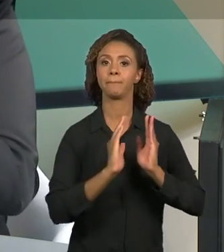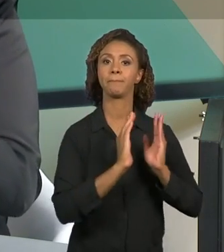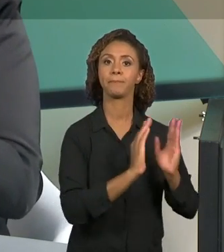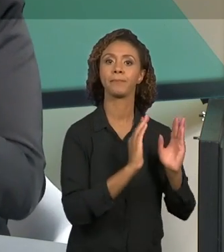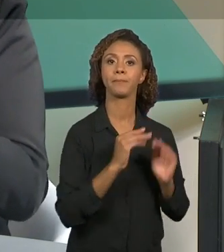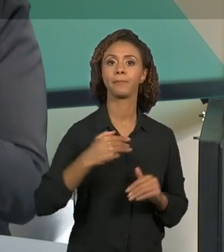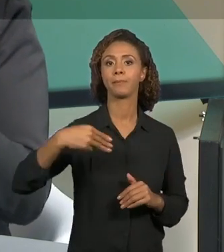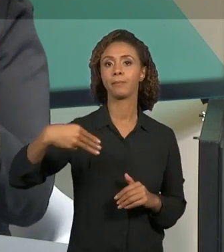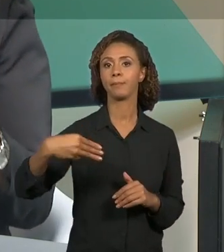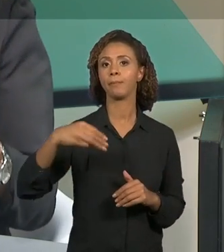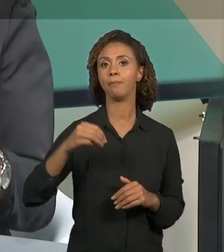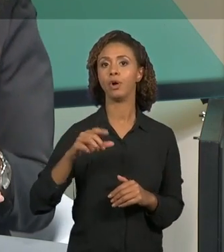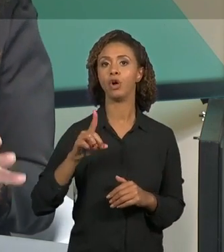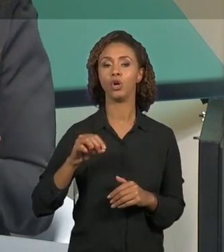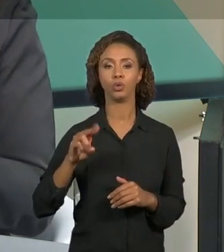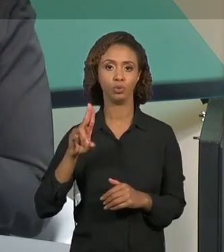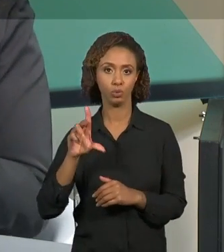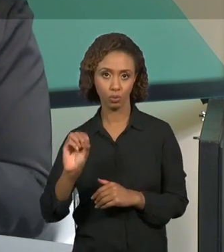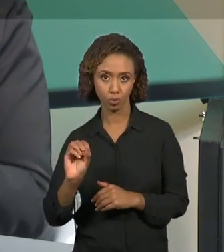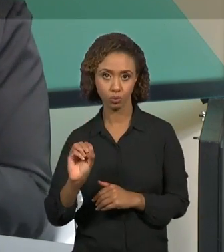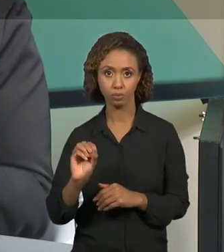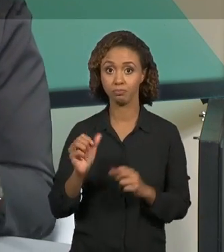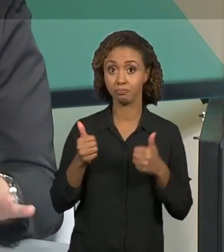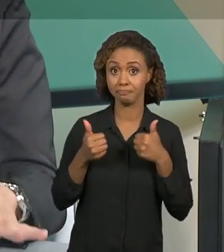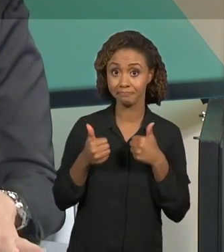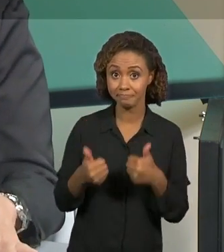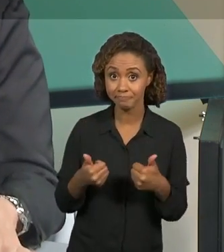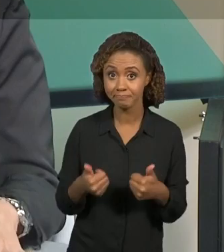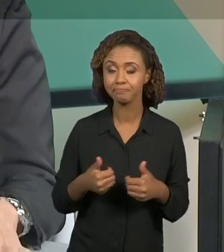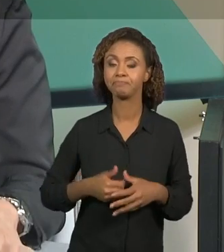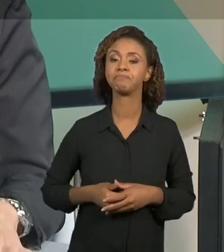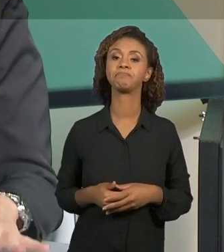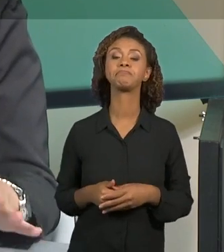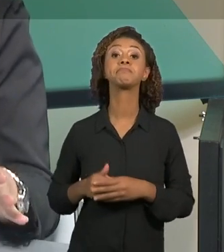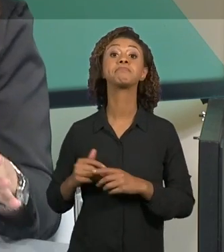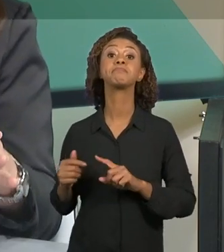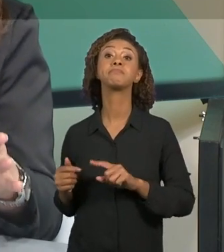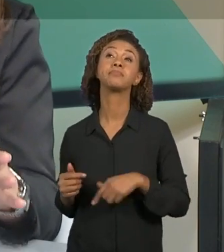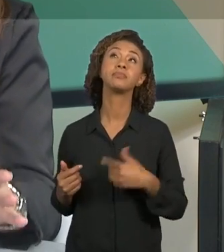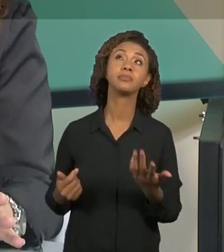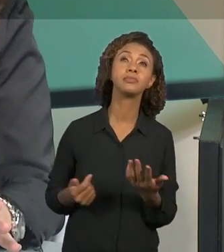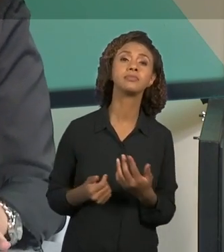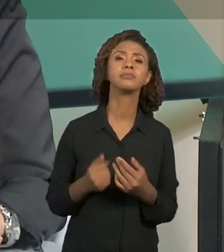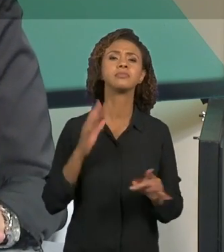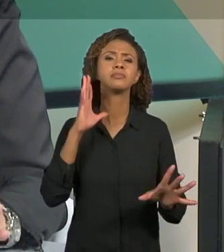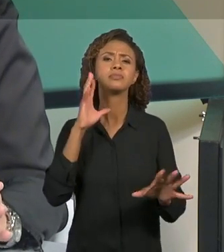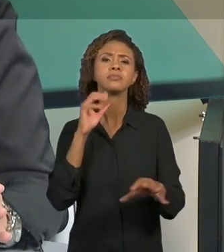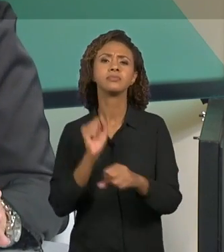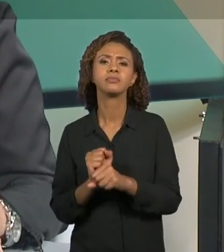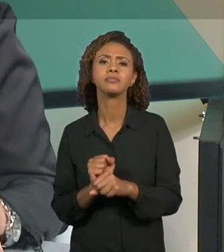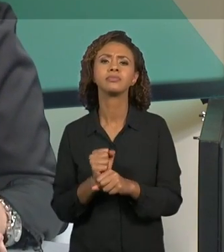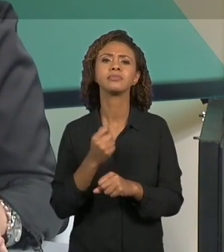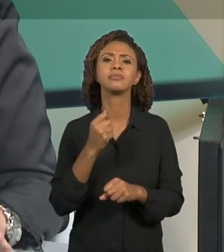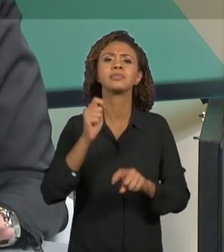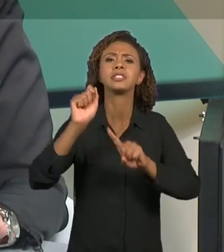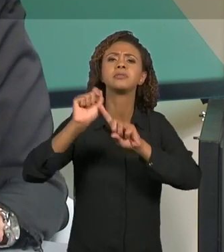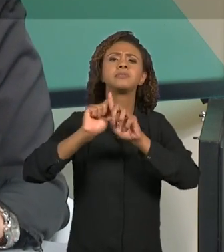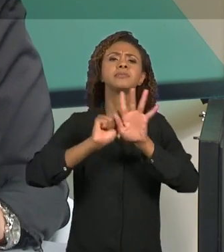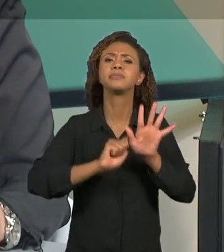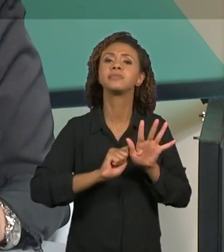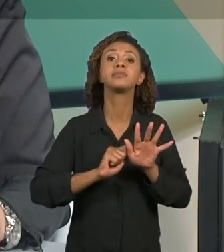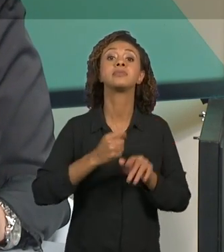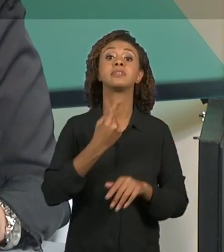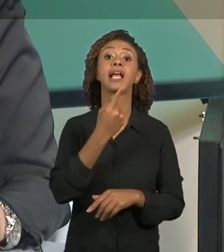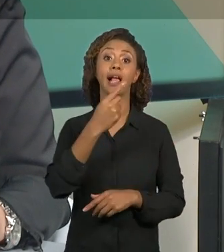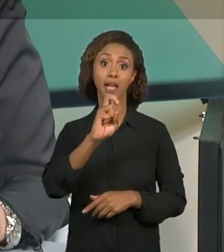o período você vai postar um módulo perfeito e aí depois de 15 meses que a duração prevista do curso